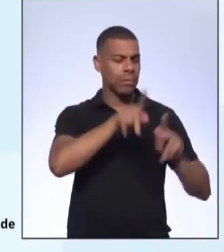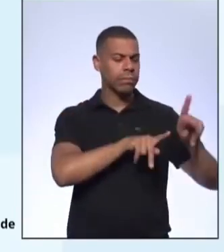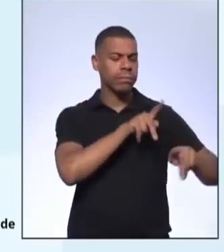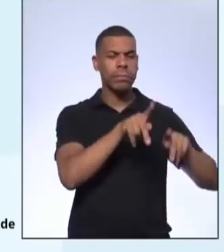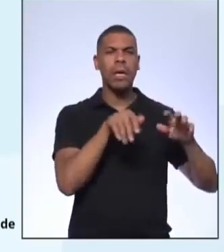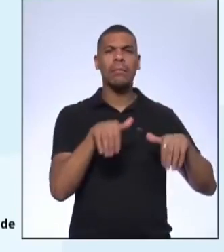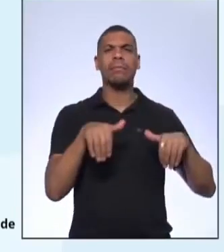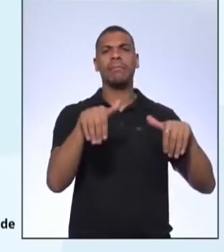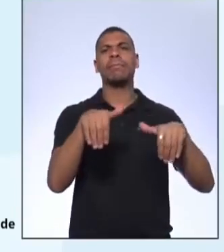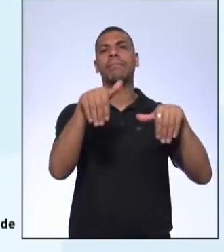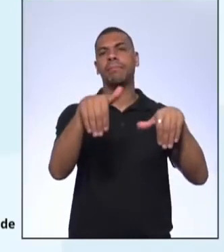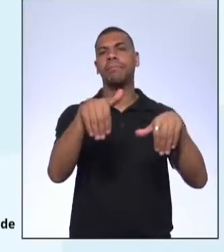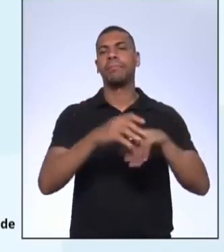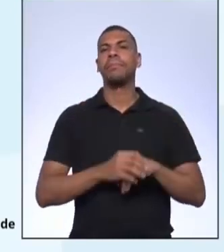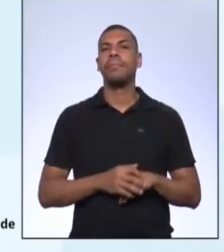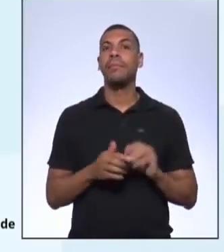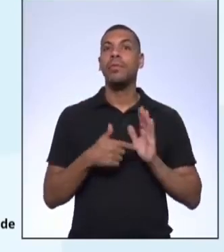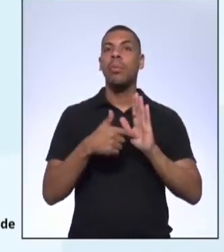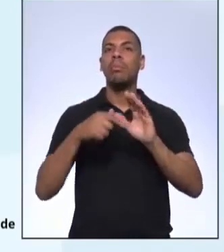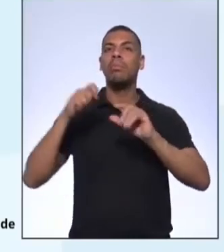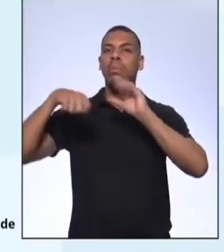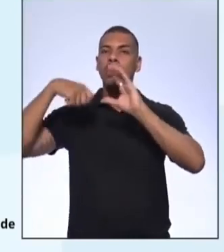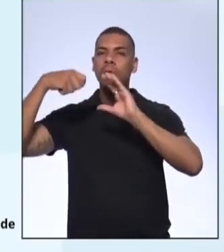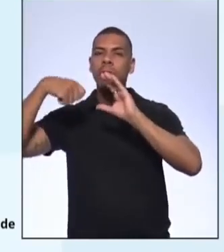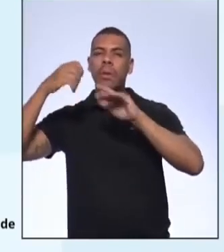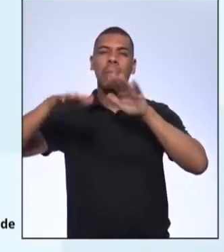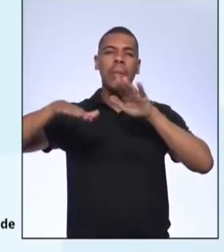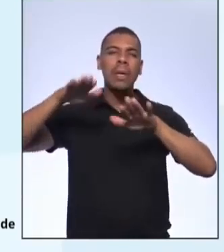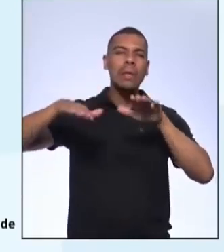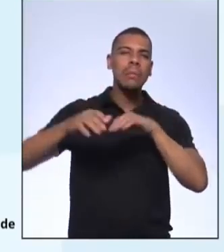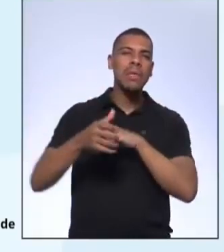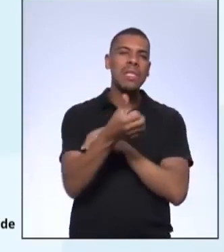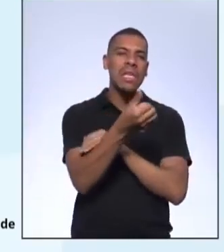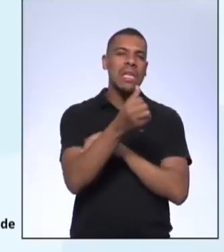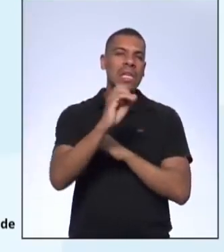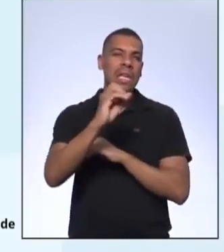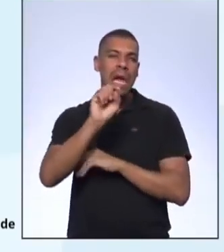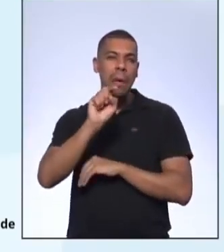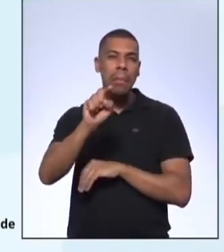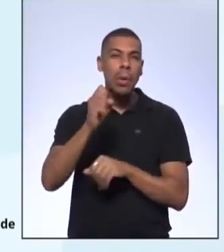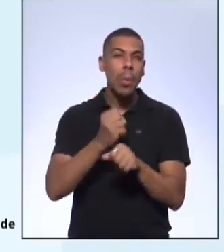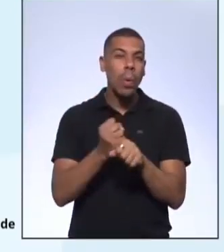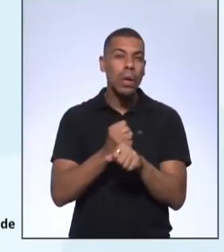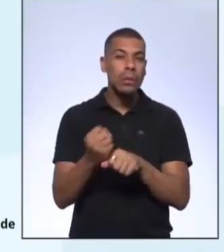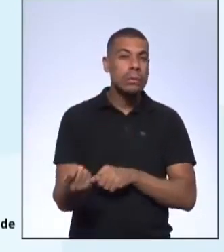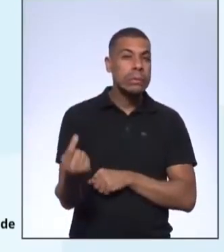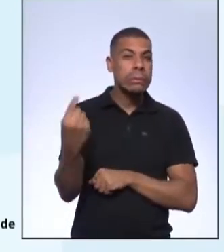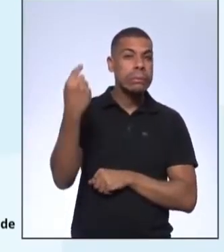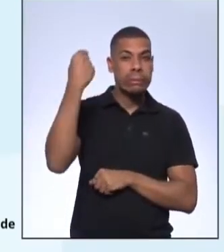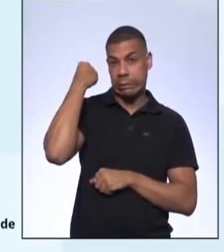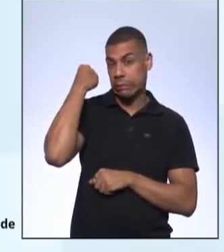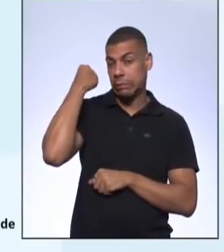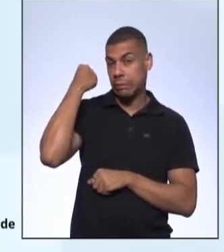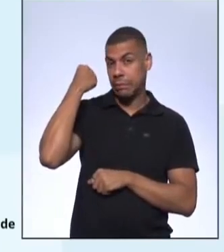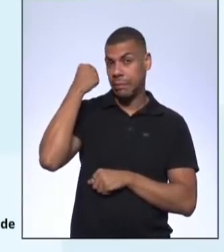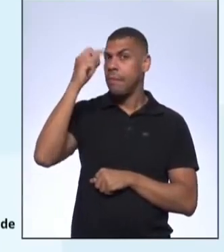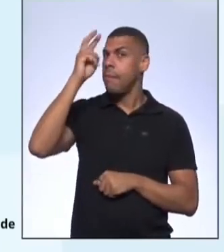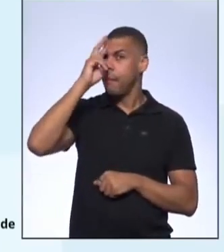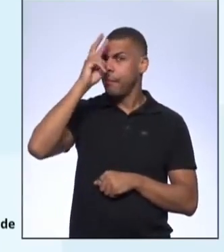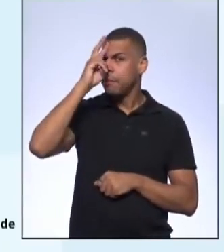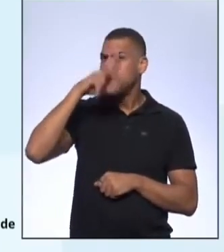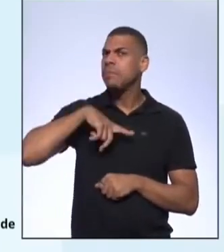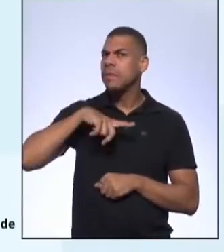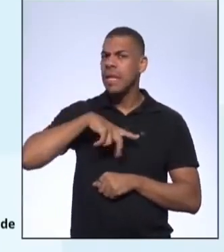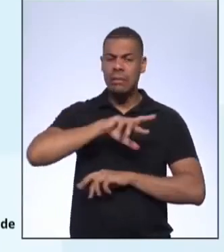Austrália, como foi dito no vídeo, aí mais ou menos ali 60 mil anos atrás, né? E lembrando que nós